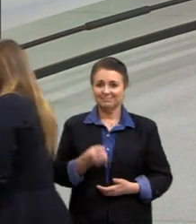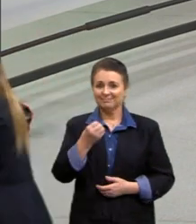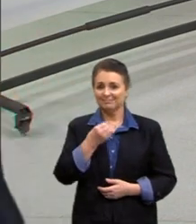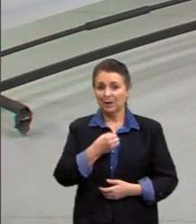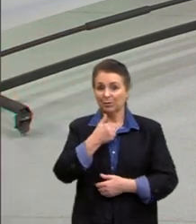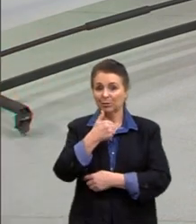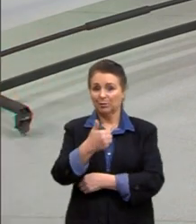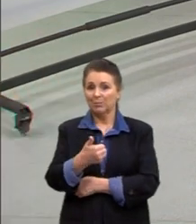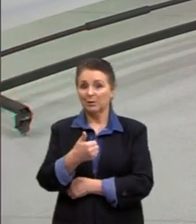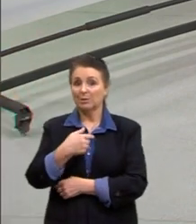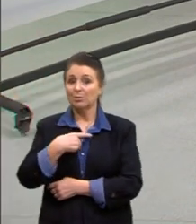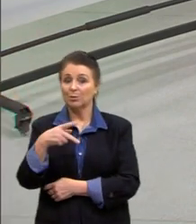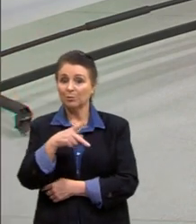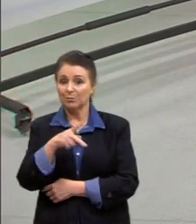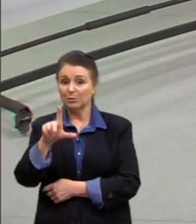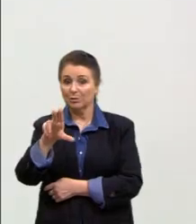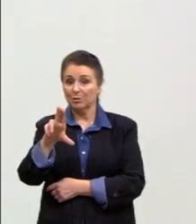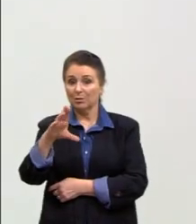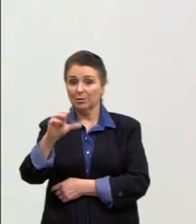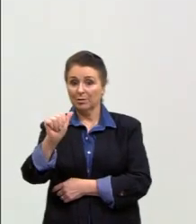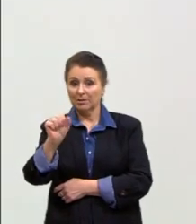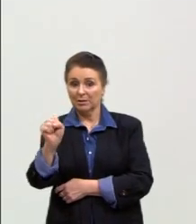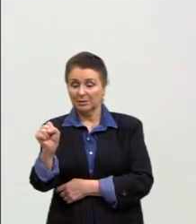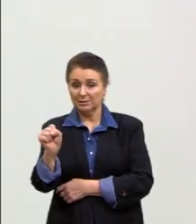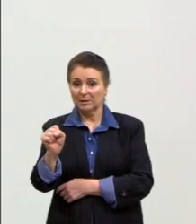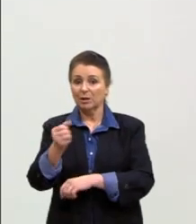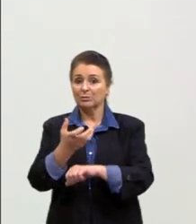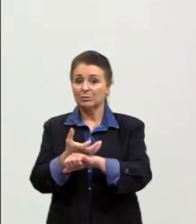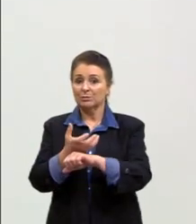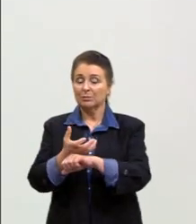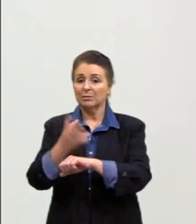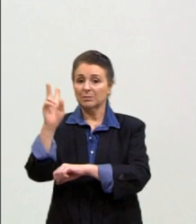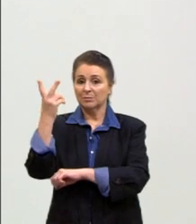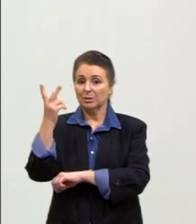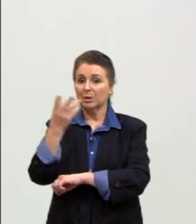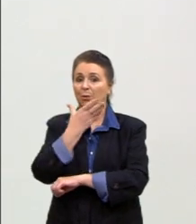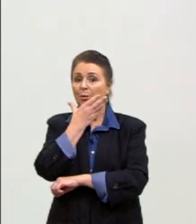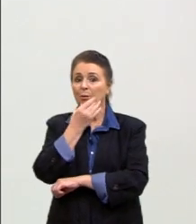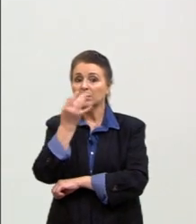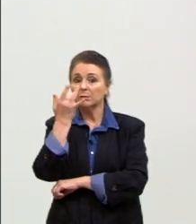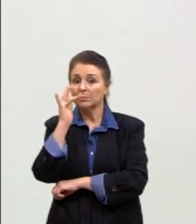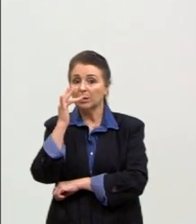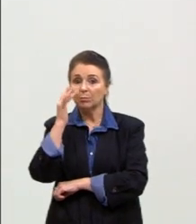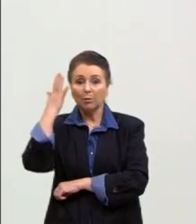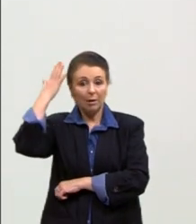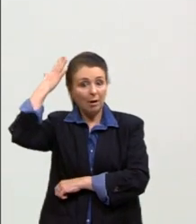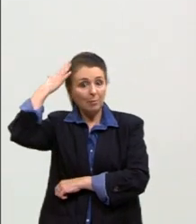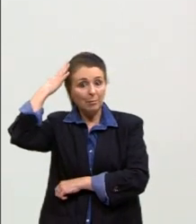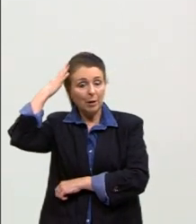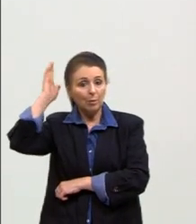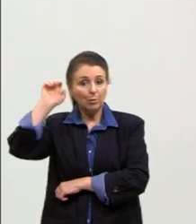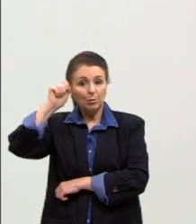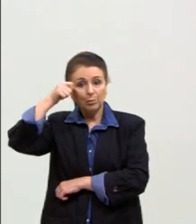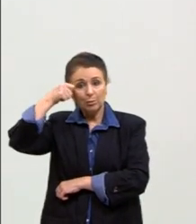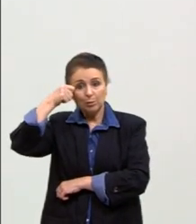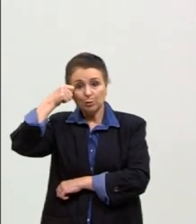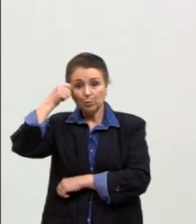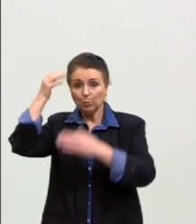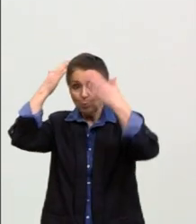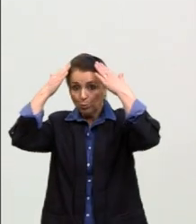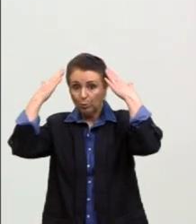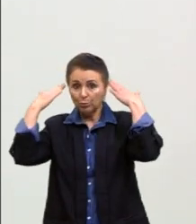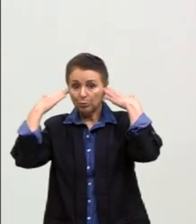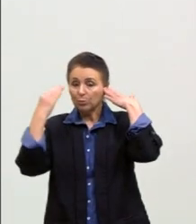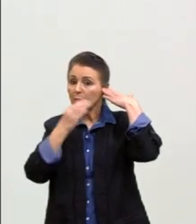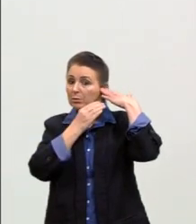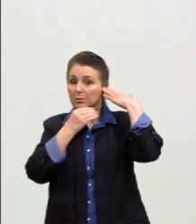eu sou então Professor Lucas de história eu sou um homem branco tenho cabelo escuro uso ele curto tem